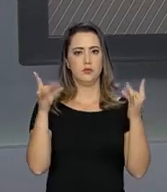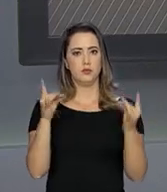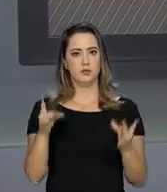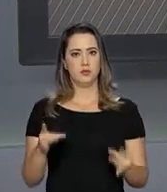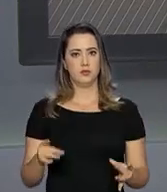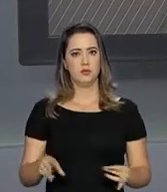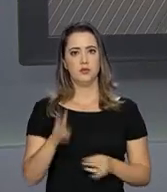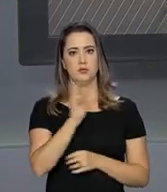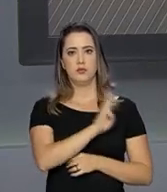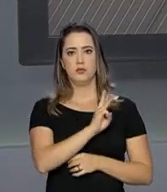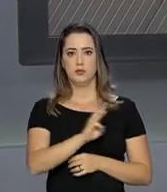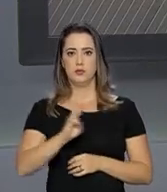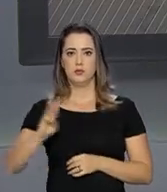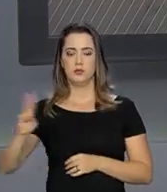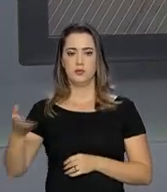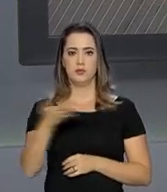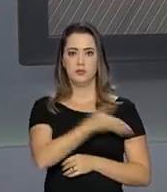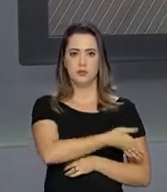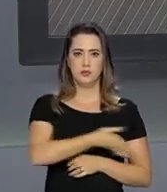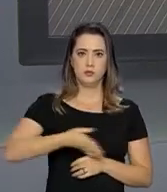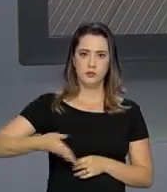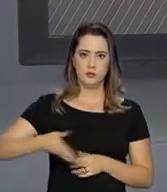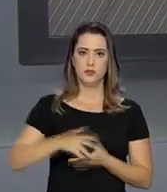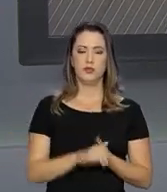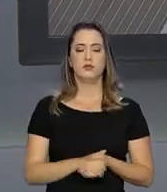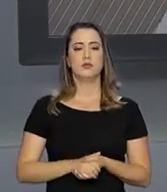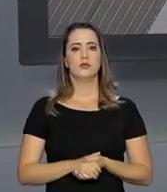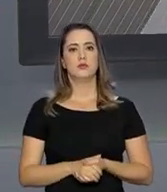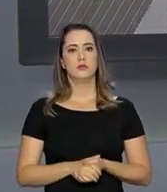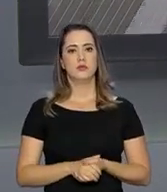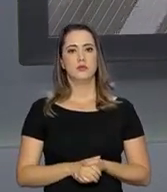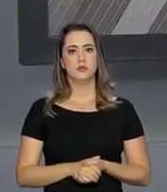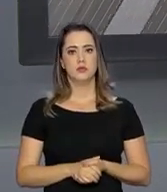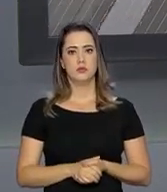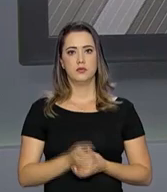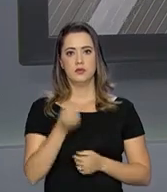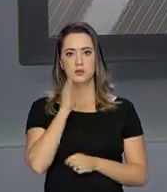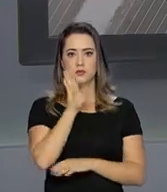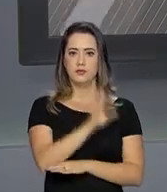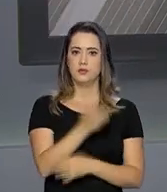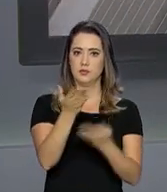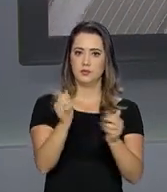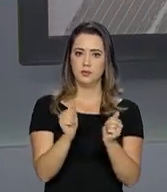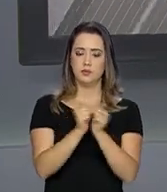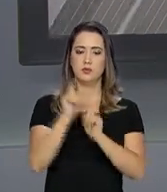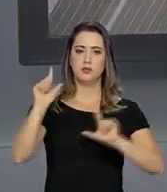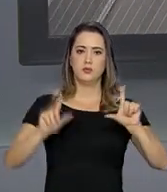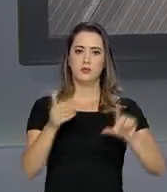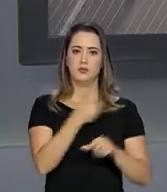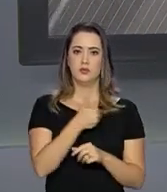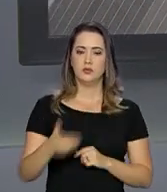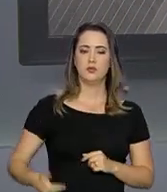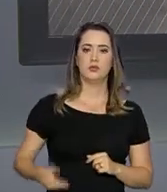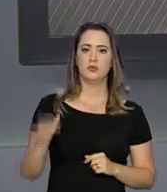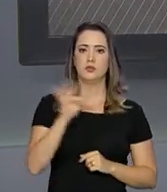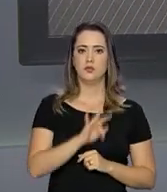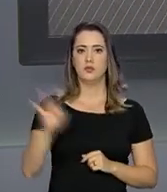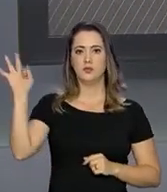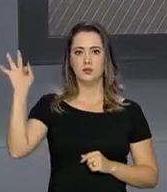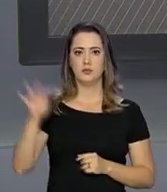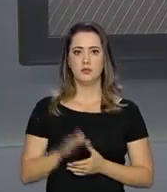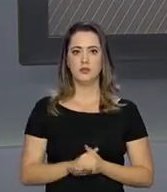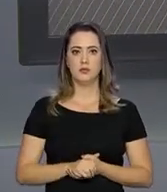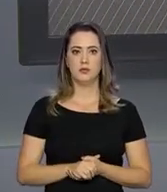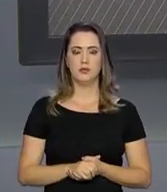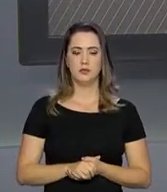no youtube toda nossa programação também está na página da nbr na internet uma boa tarde pra você continue com a gente na nbr a tv do